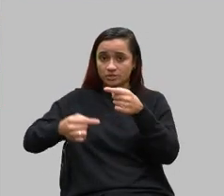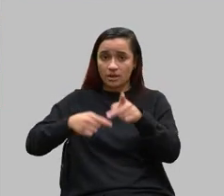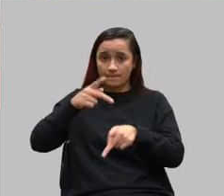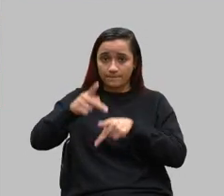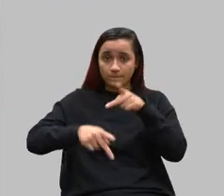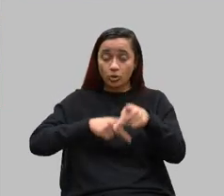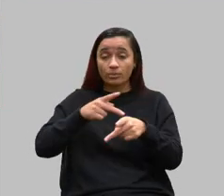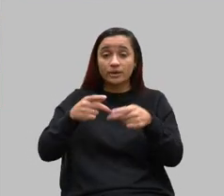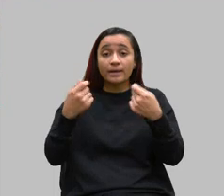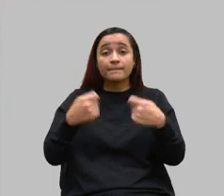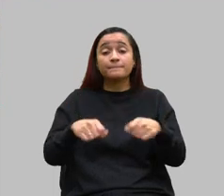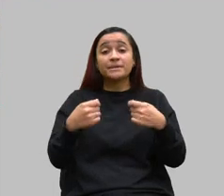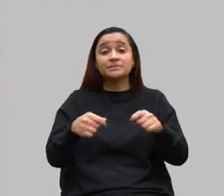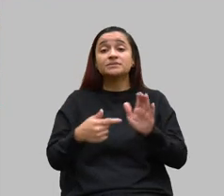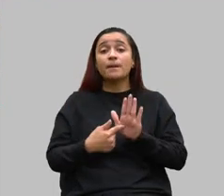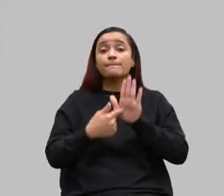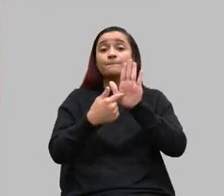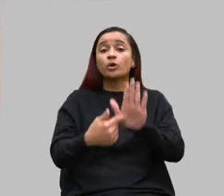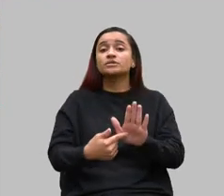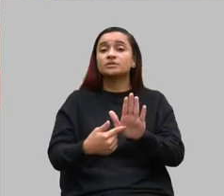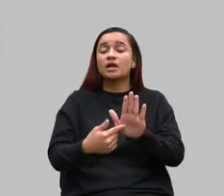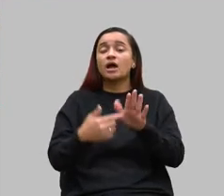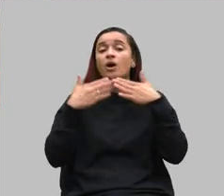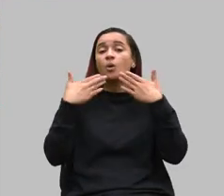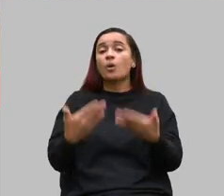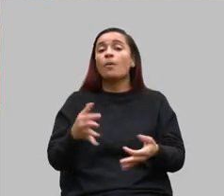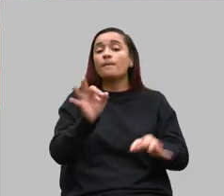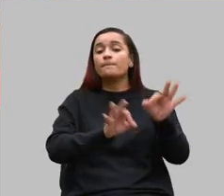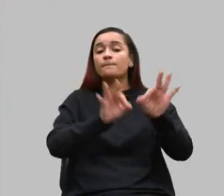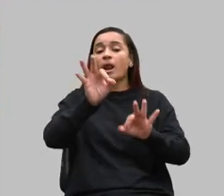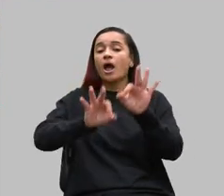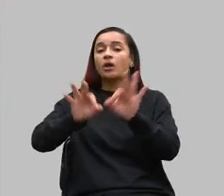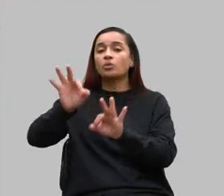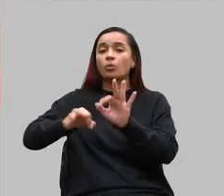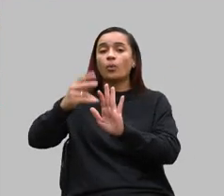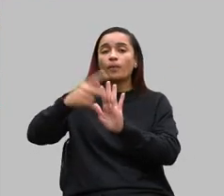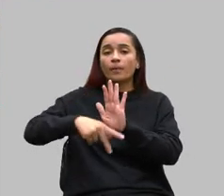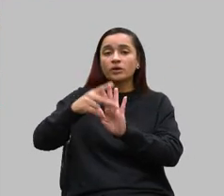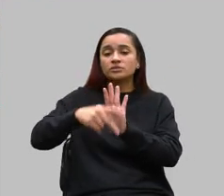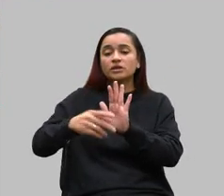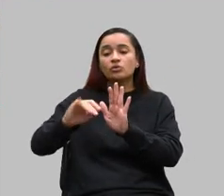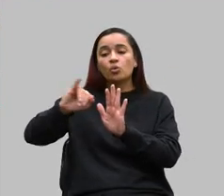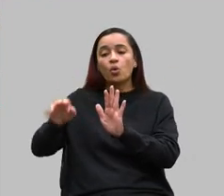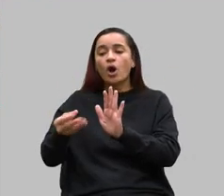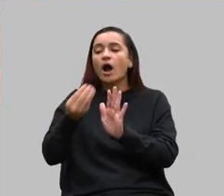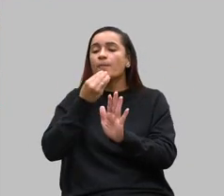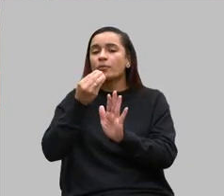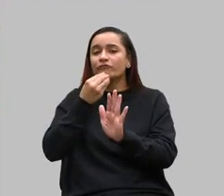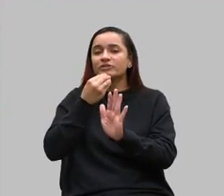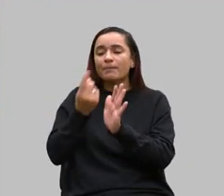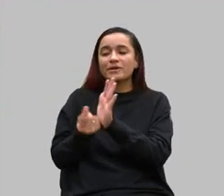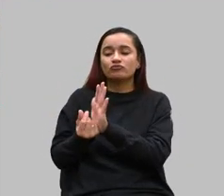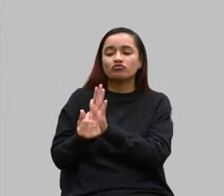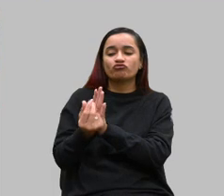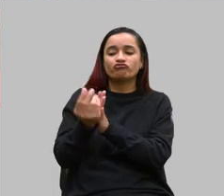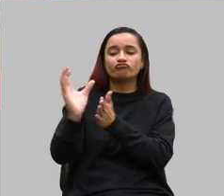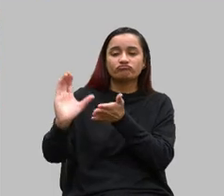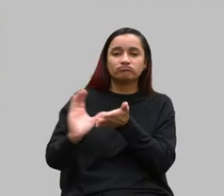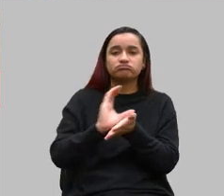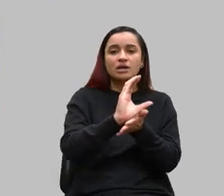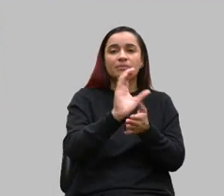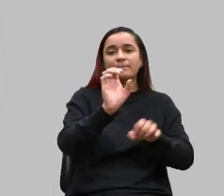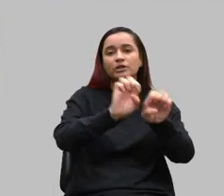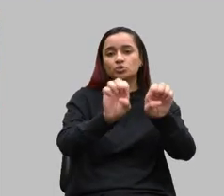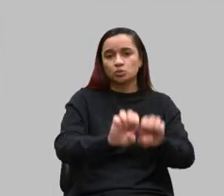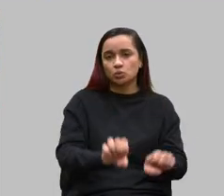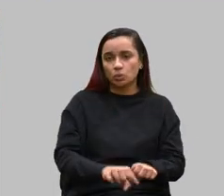demonstre a questão de um plano de de aproveitamento de de verbas da infraestrutura principalmente tendo em